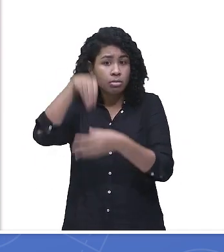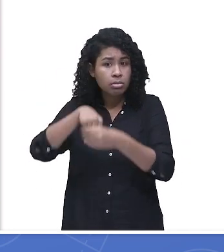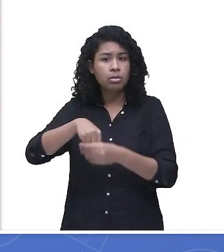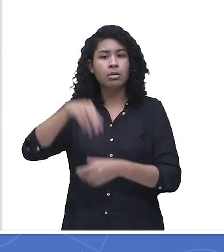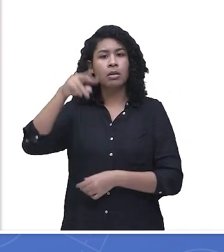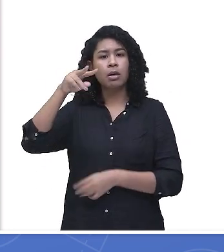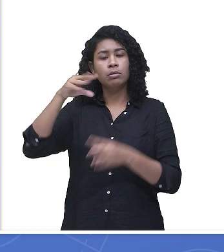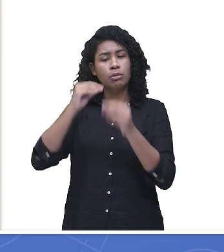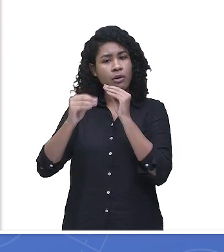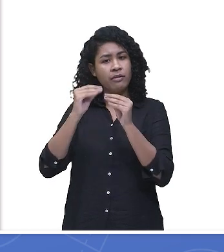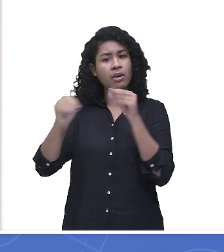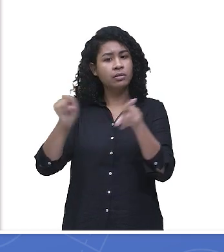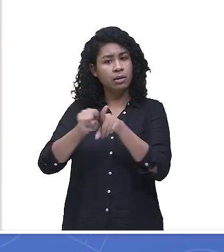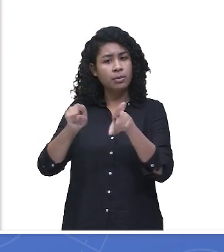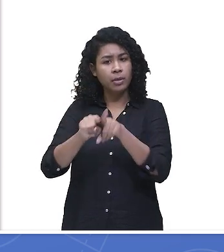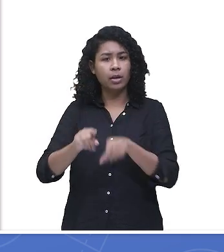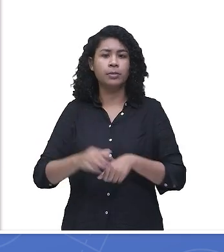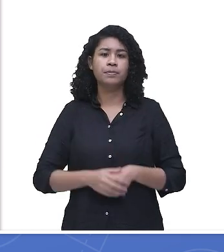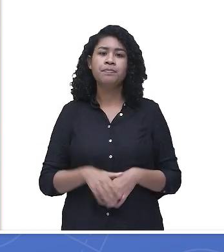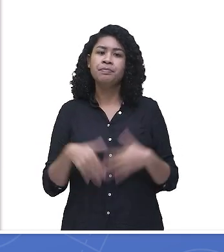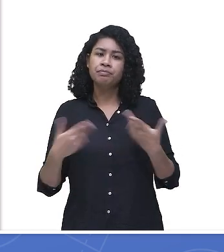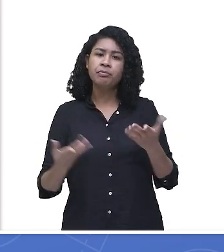ser breve, ou seja, ele não é